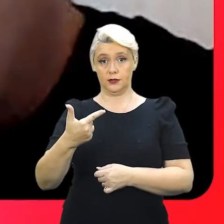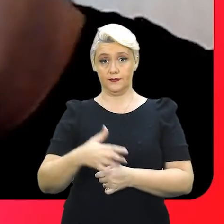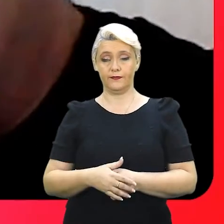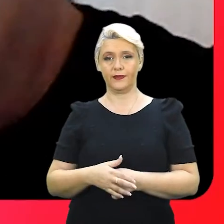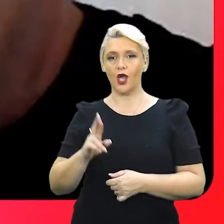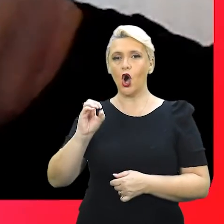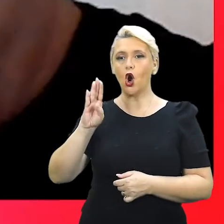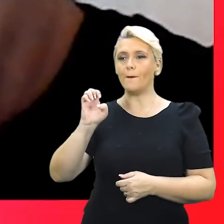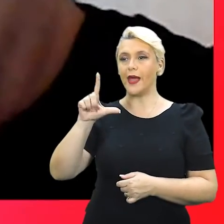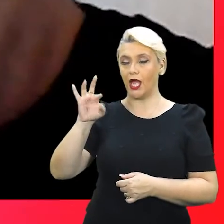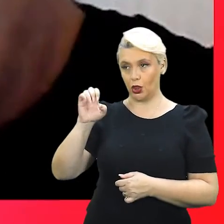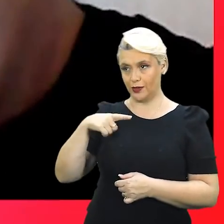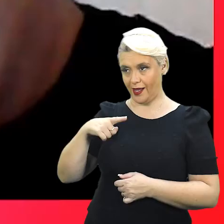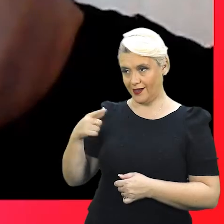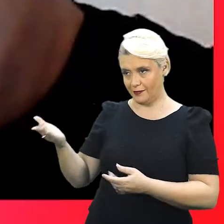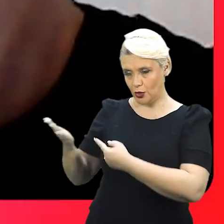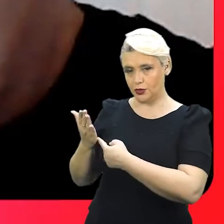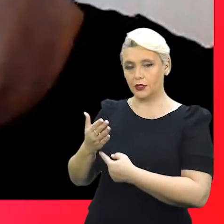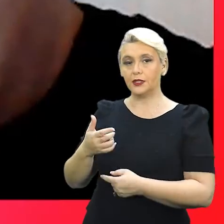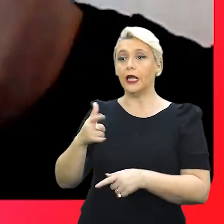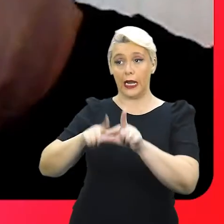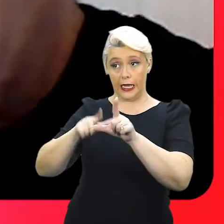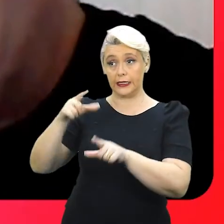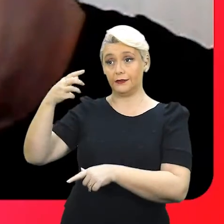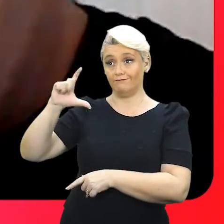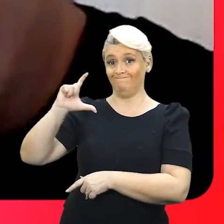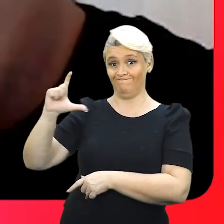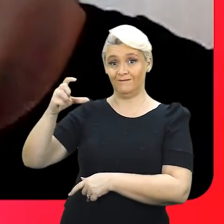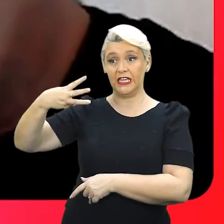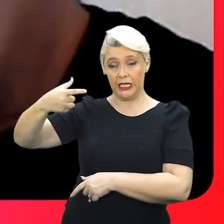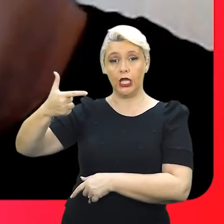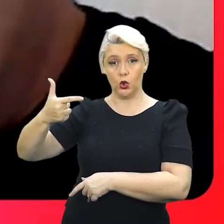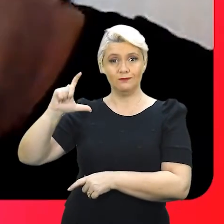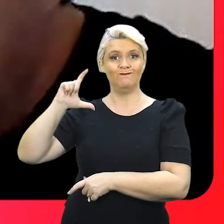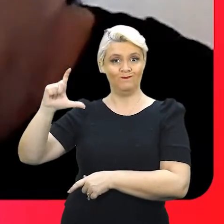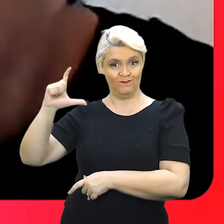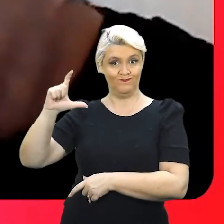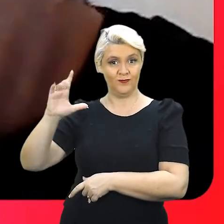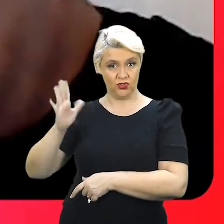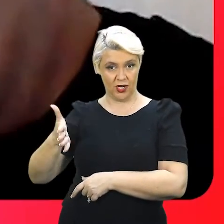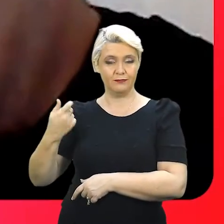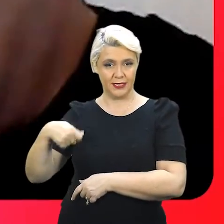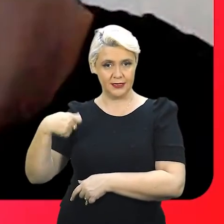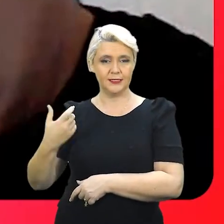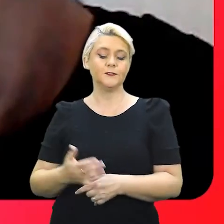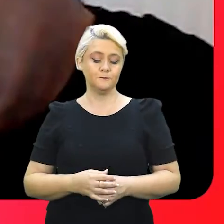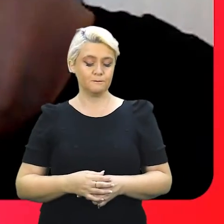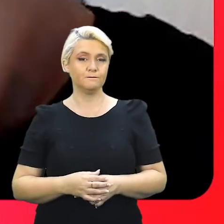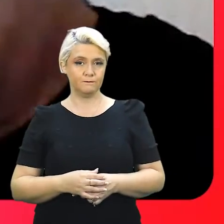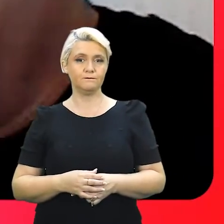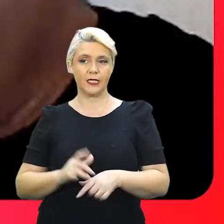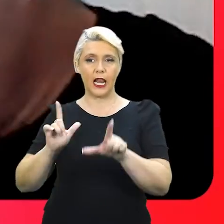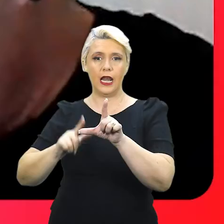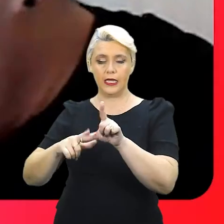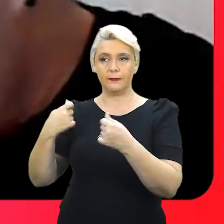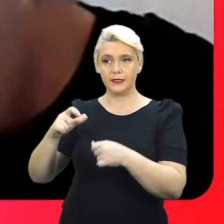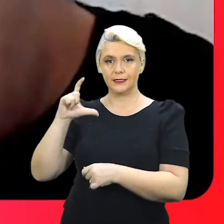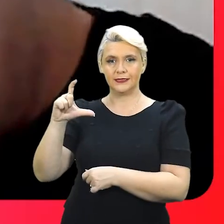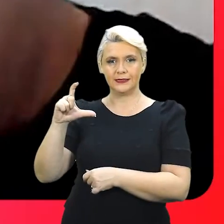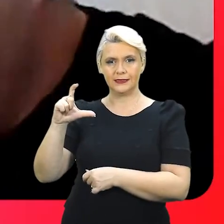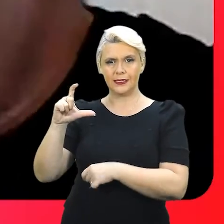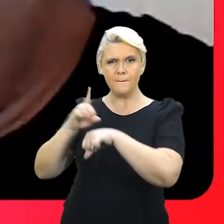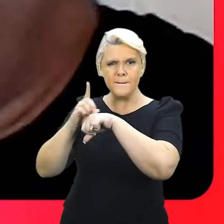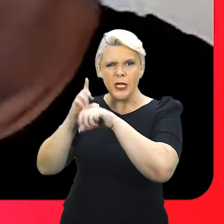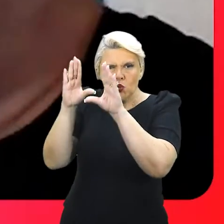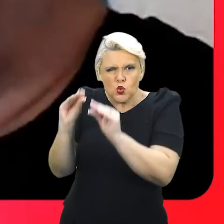comigo aqui. Já está bem grande, viu? 32 é a letra enorme. 32 em negrito. A letra tem que ser